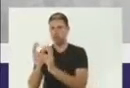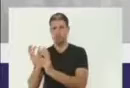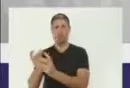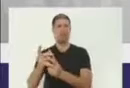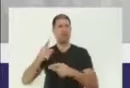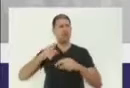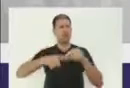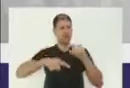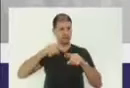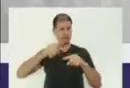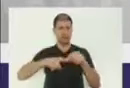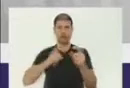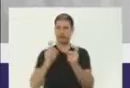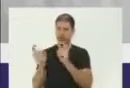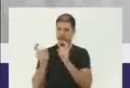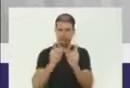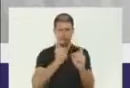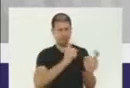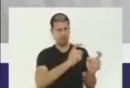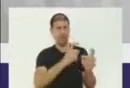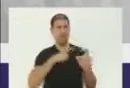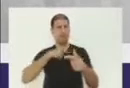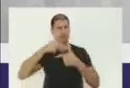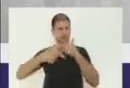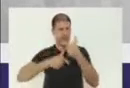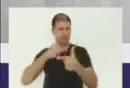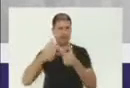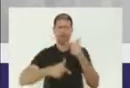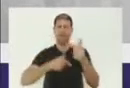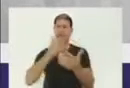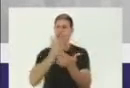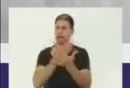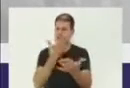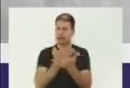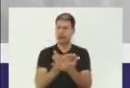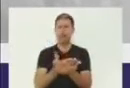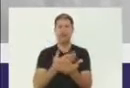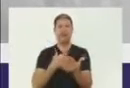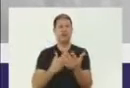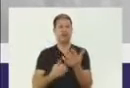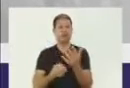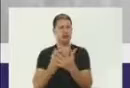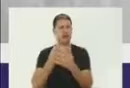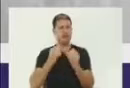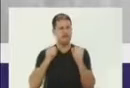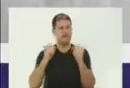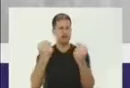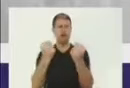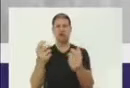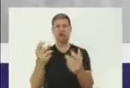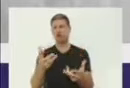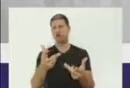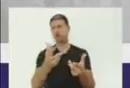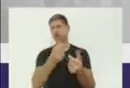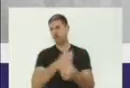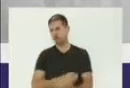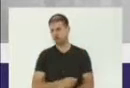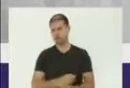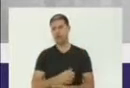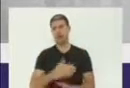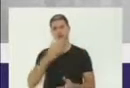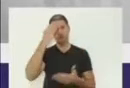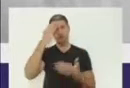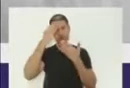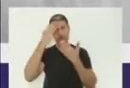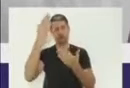sendo discutidos e trabalhados e estudados vão criando uma força incrível. Então, agradeço muito,